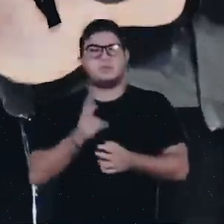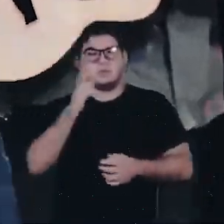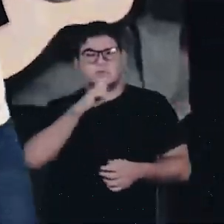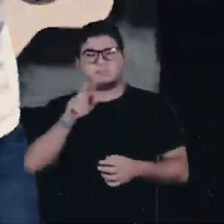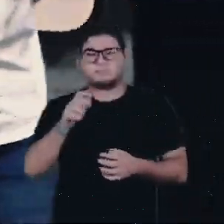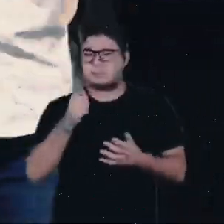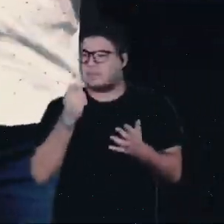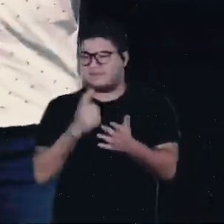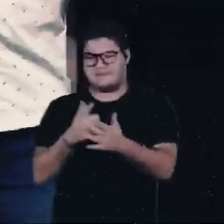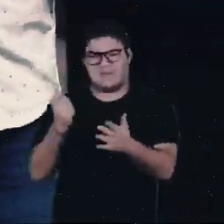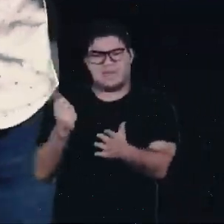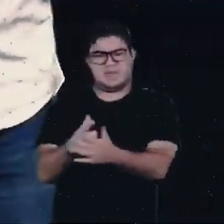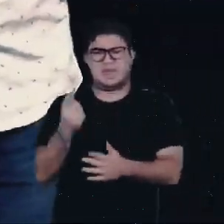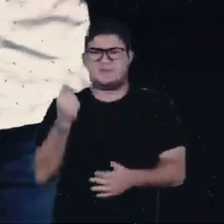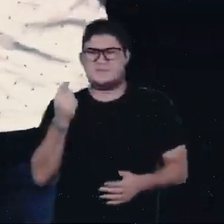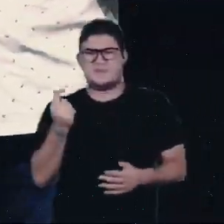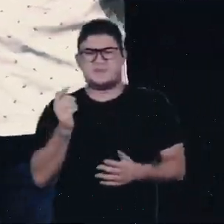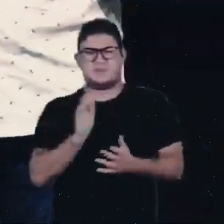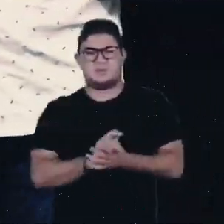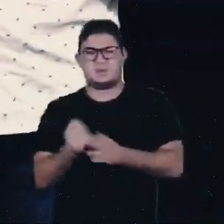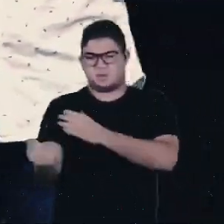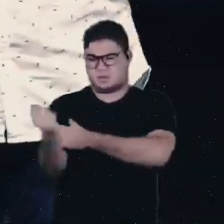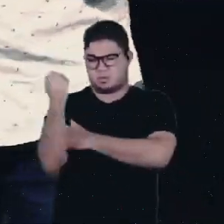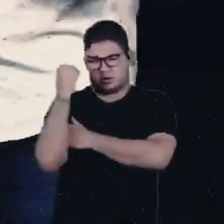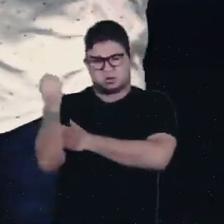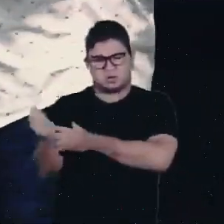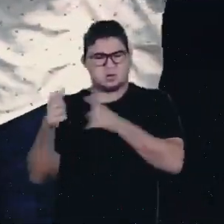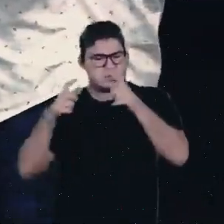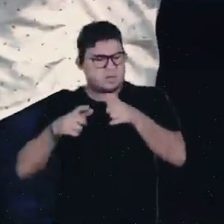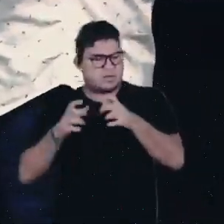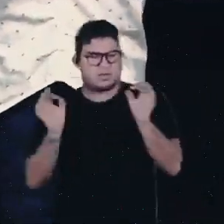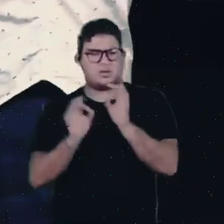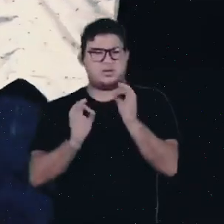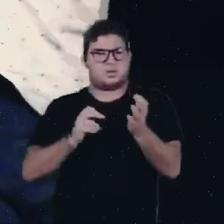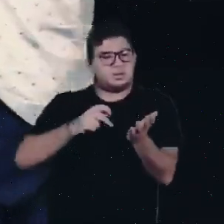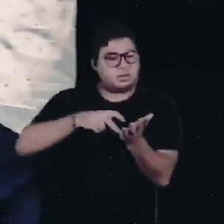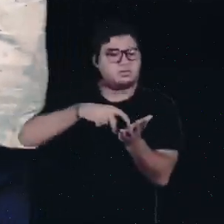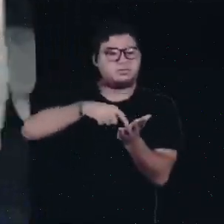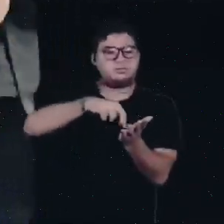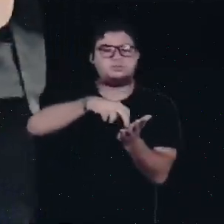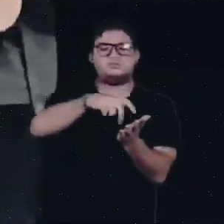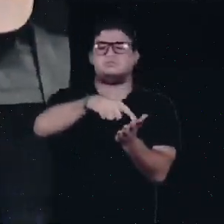precisa gastar, você não precisa ir para uma academia não, gente. Caminha.